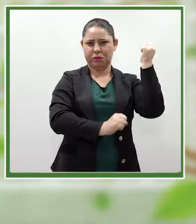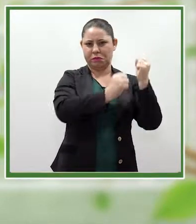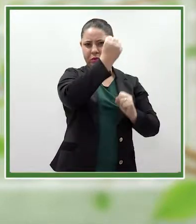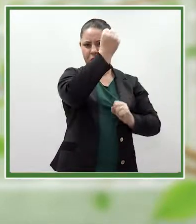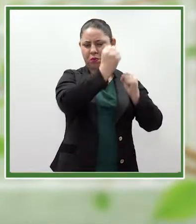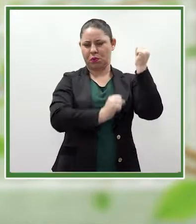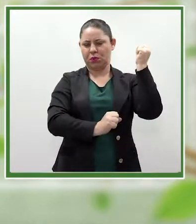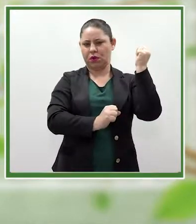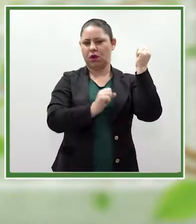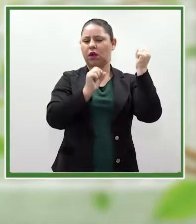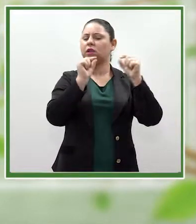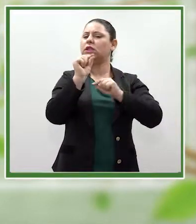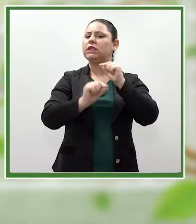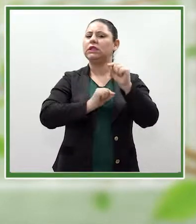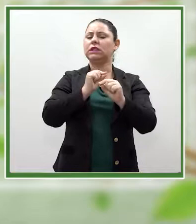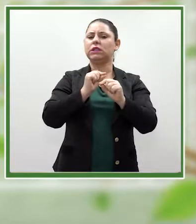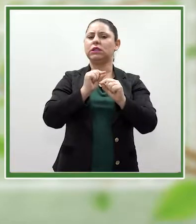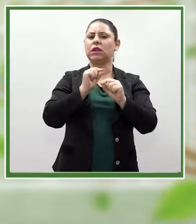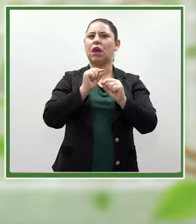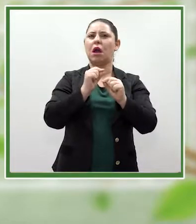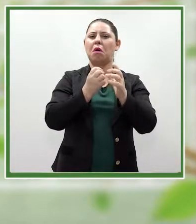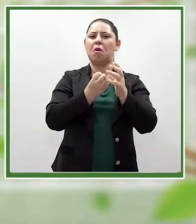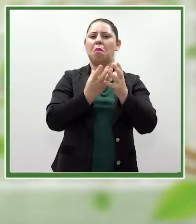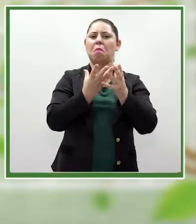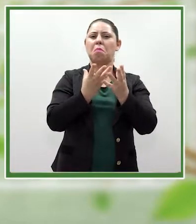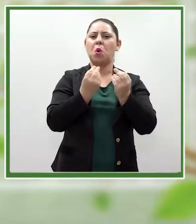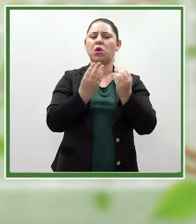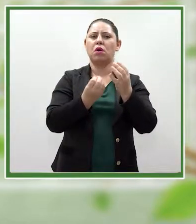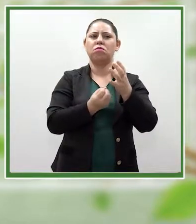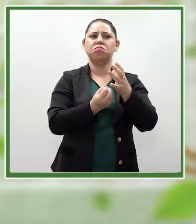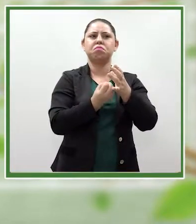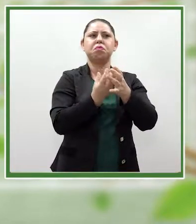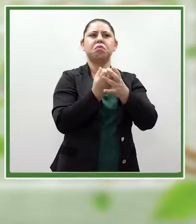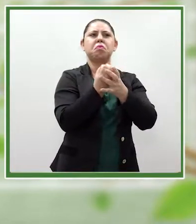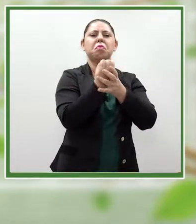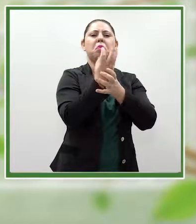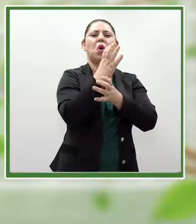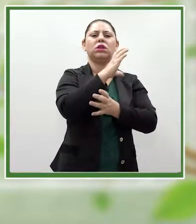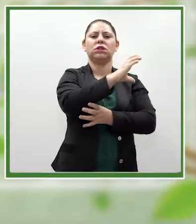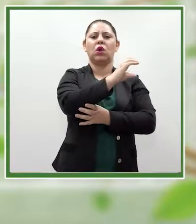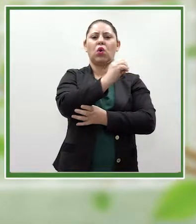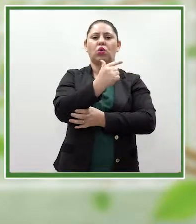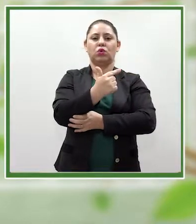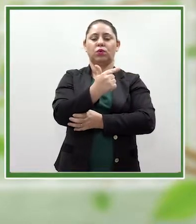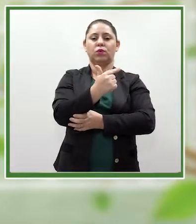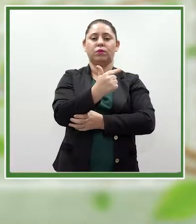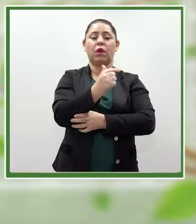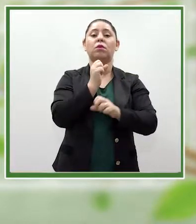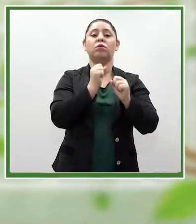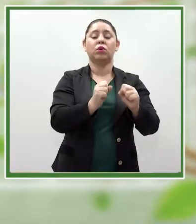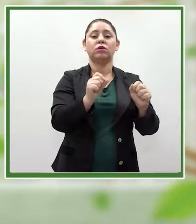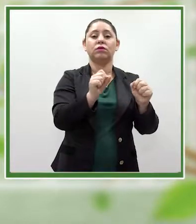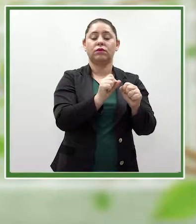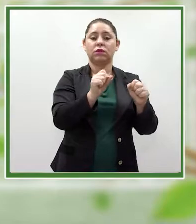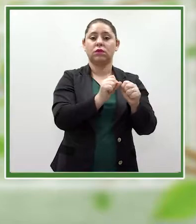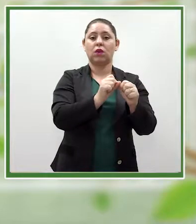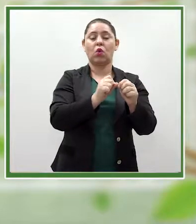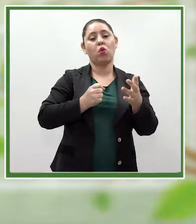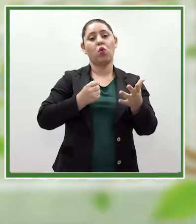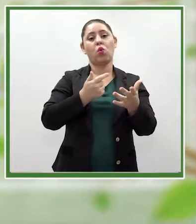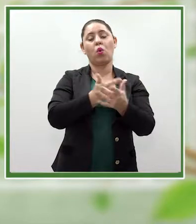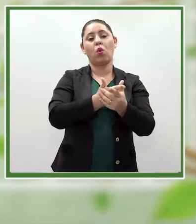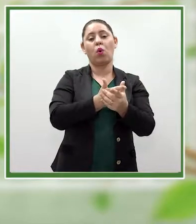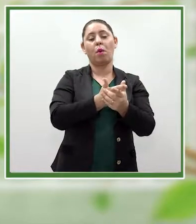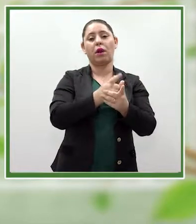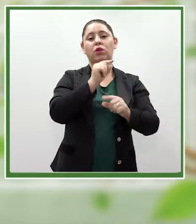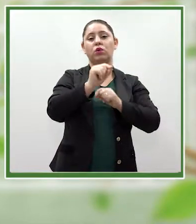exemplo, de uma indústria, né, que emite muito CO2 equivalente, né? Então ela